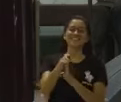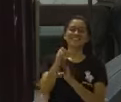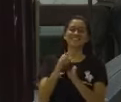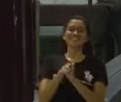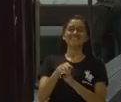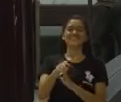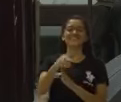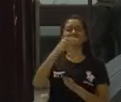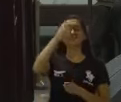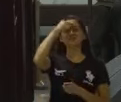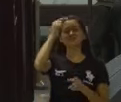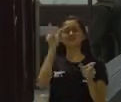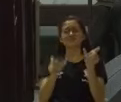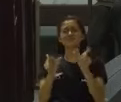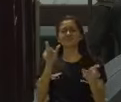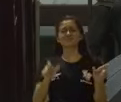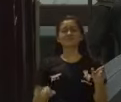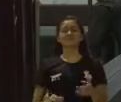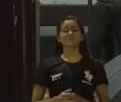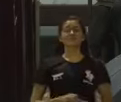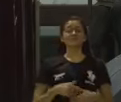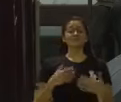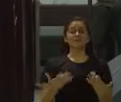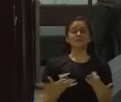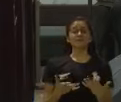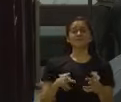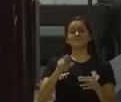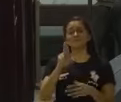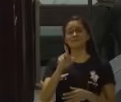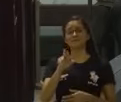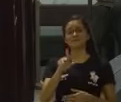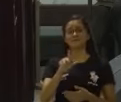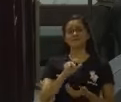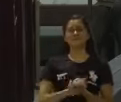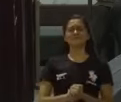crentes, no demais irmãos meus,